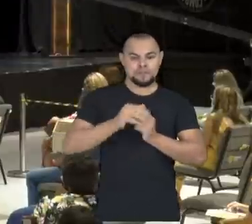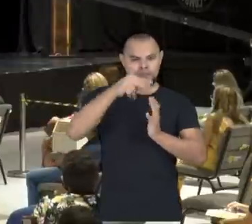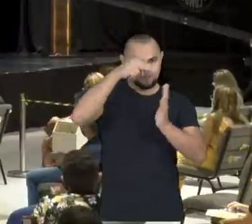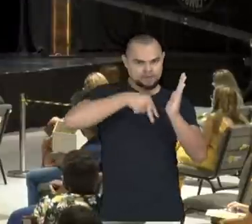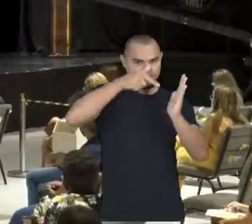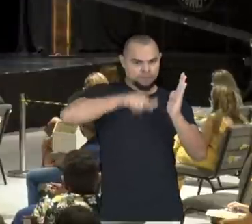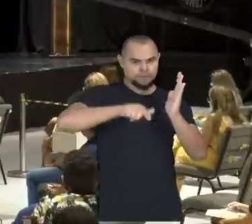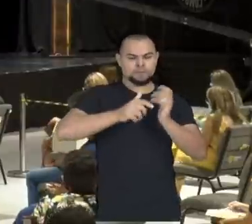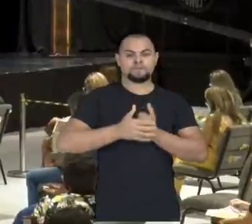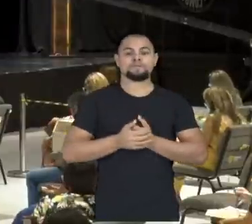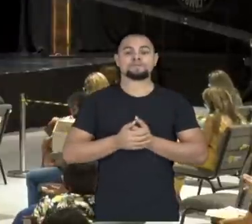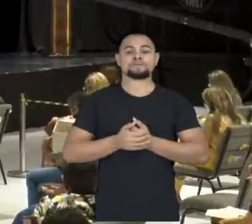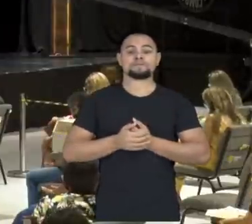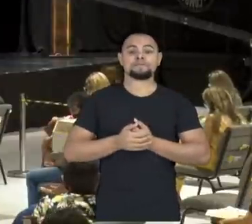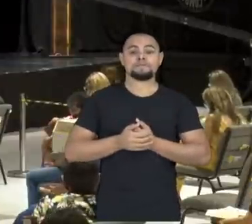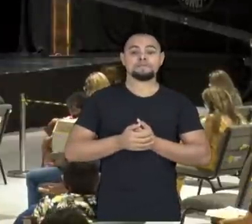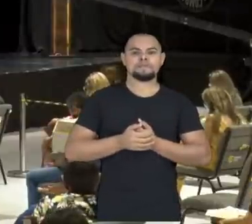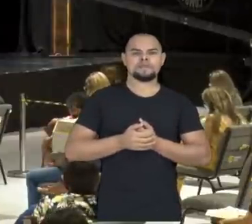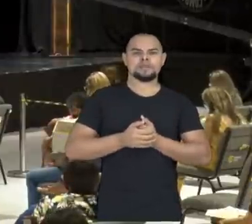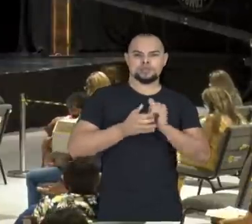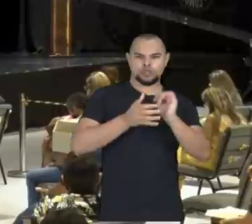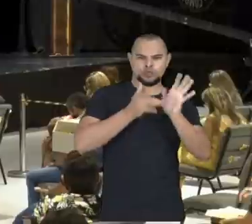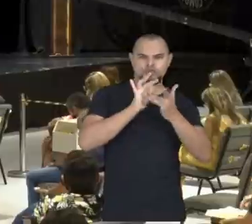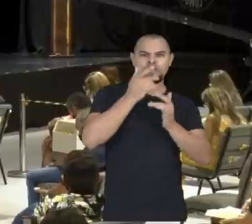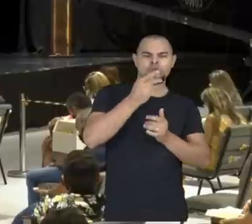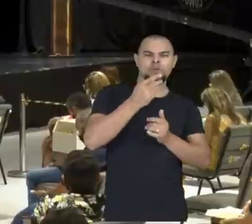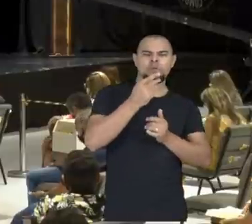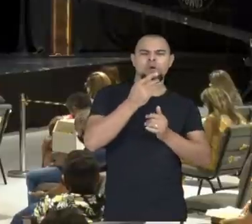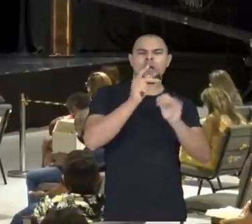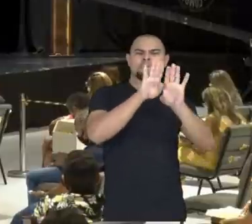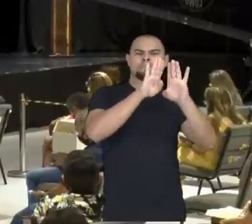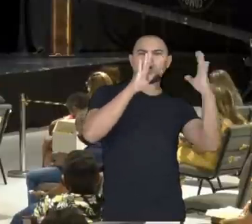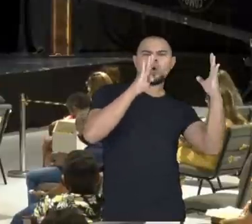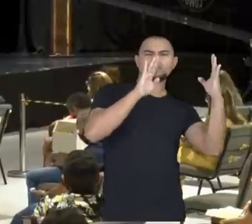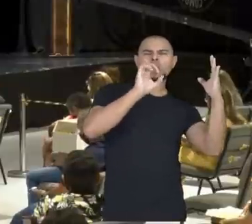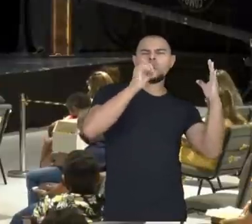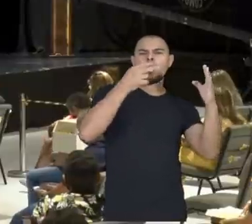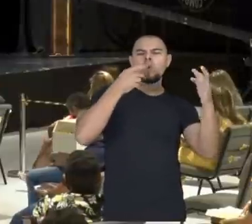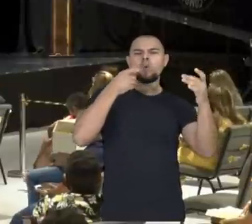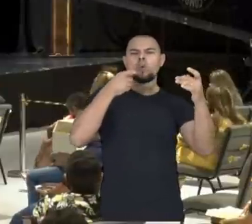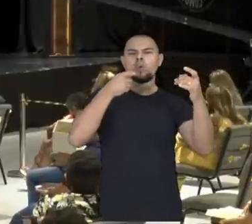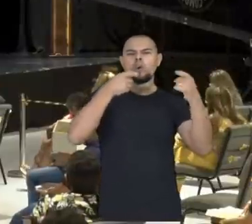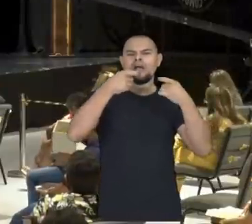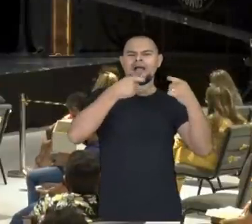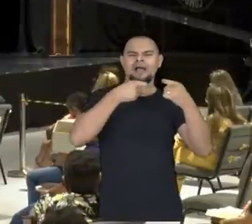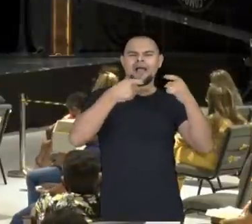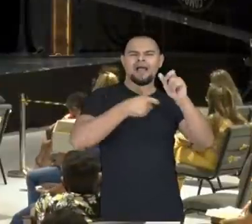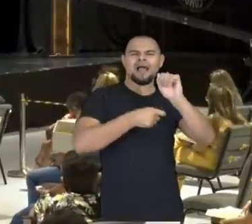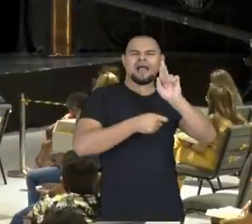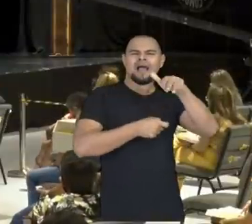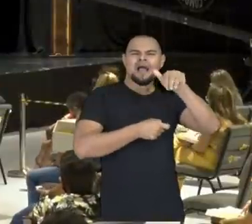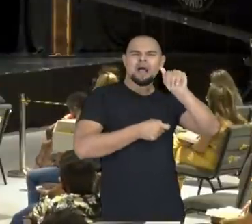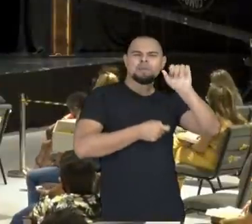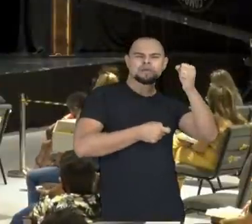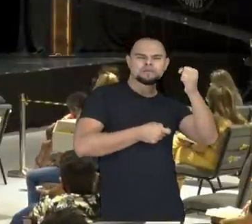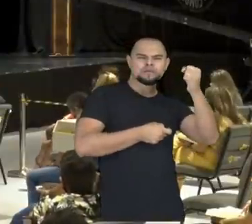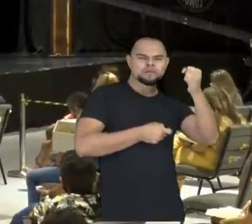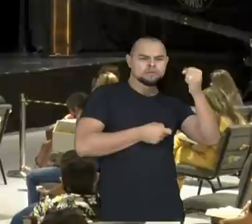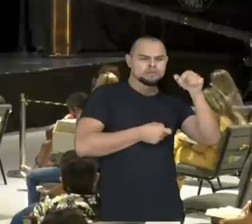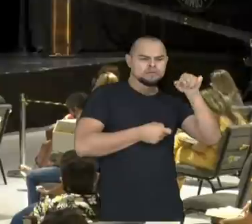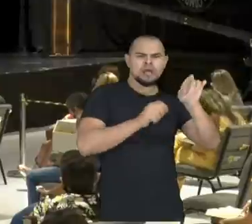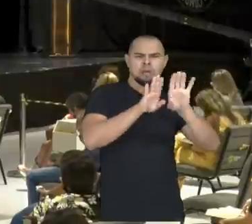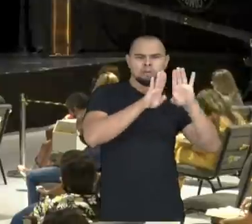favor, o texto. Ele falou de portas ou de armas do Hades. Porta ou Hades?